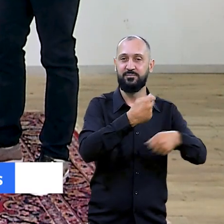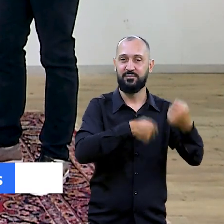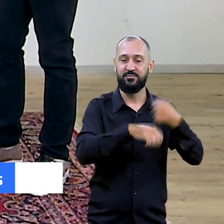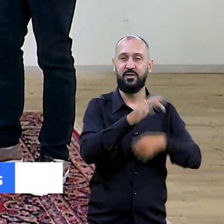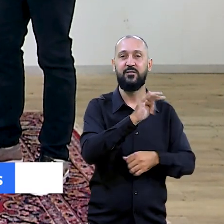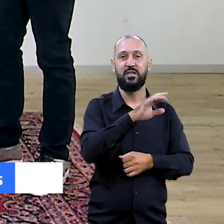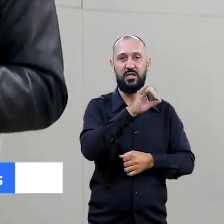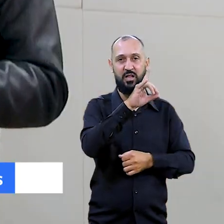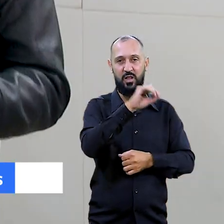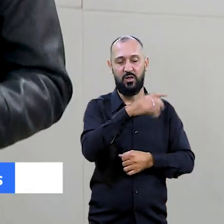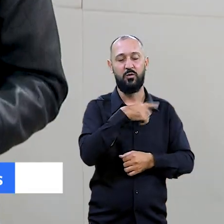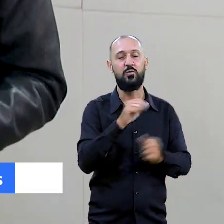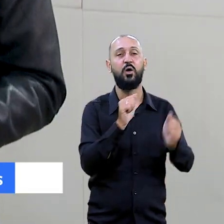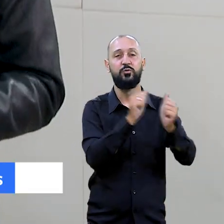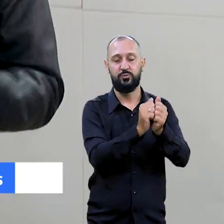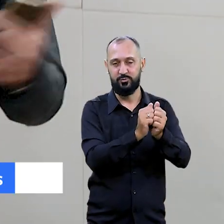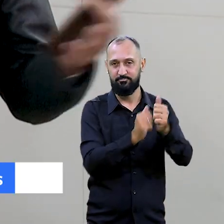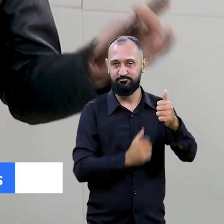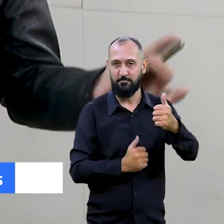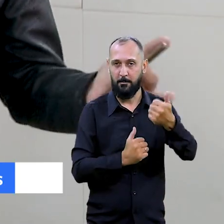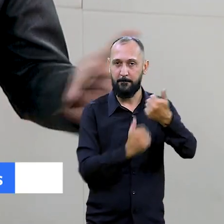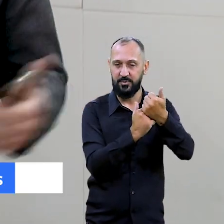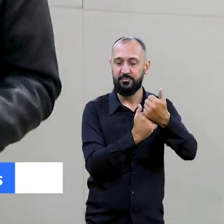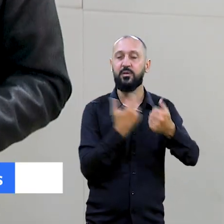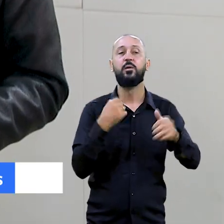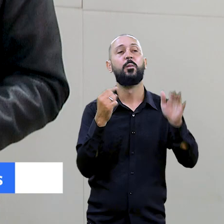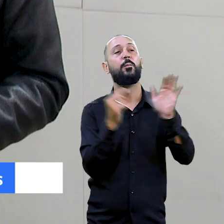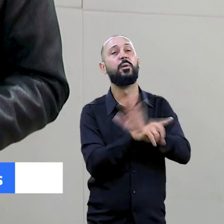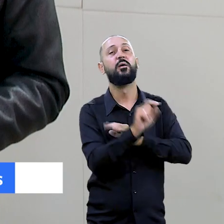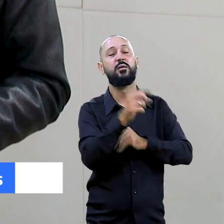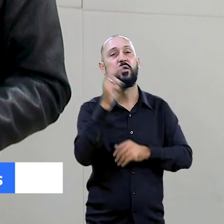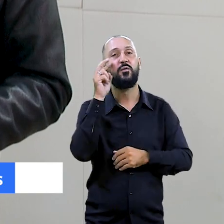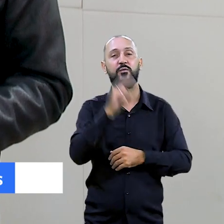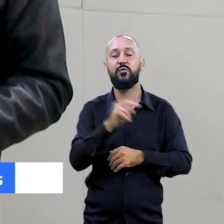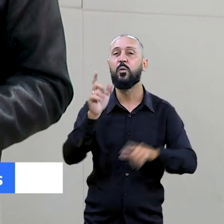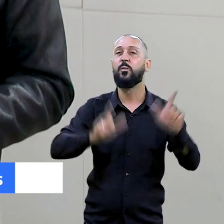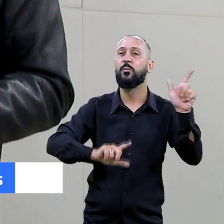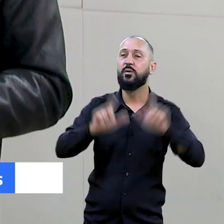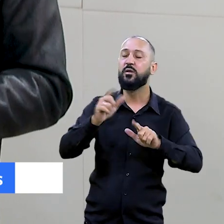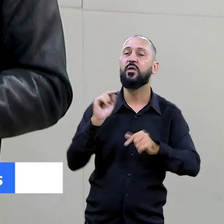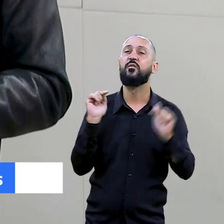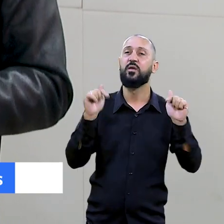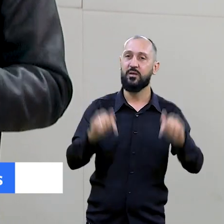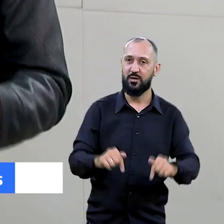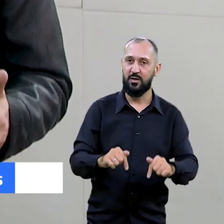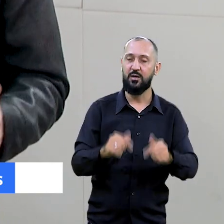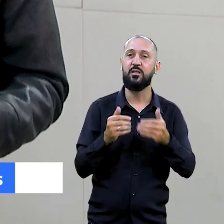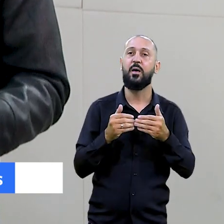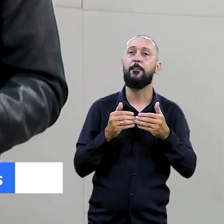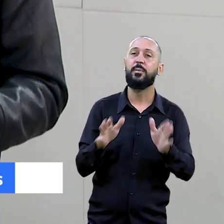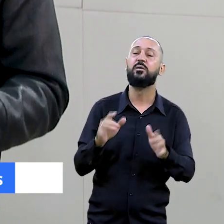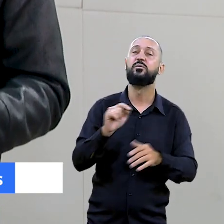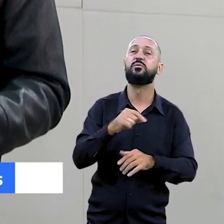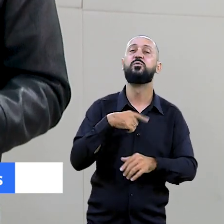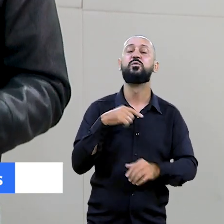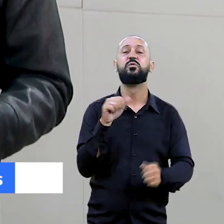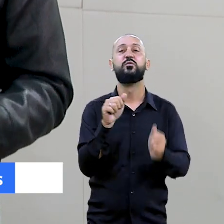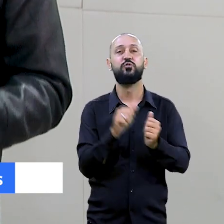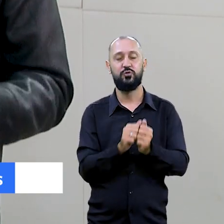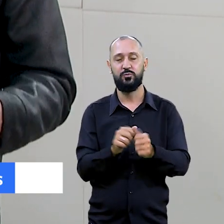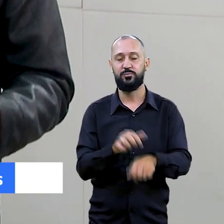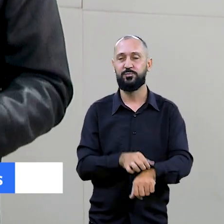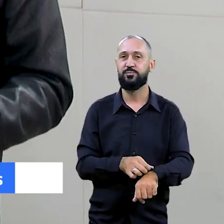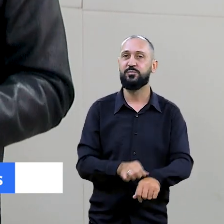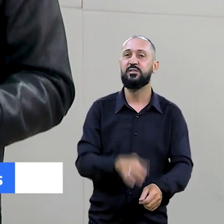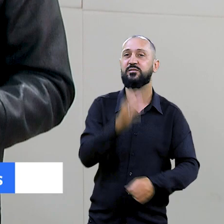queria perguntar quem assistiu o nosso programa, quem esteve aqui no lançamento aqui na Assembleia Legislativa e sabe de uma pessoa que pode doar,